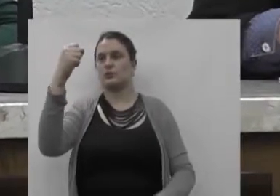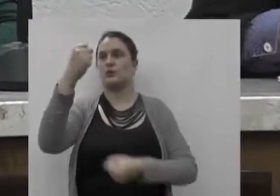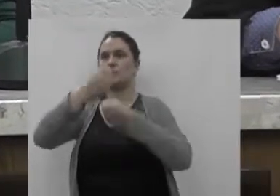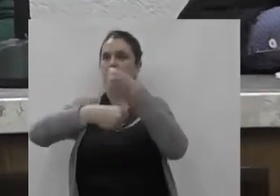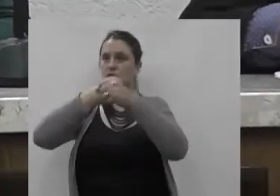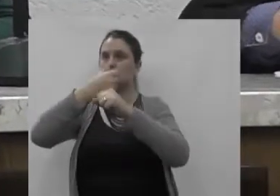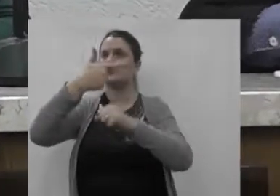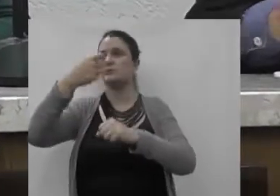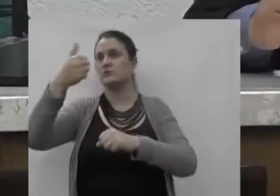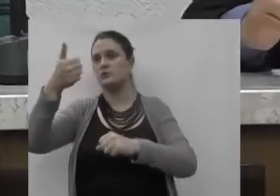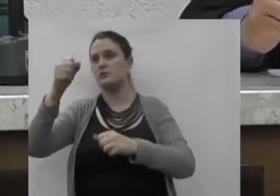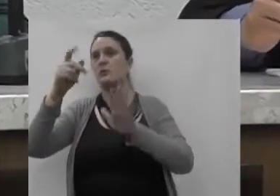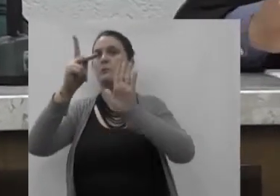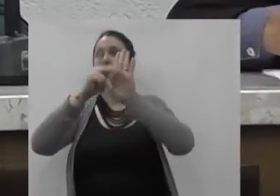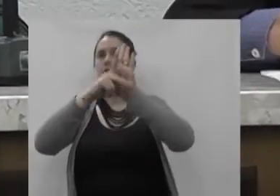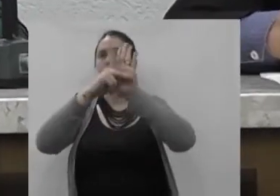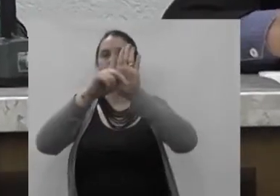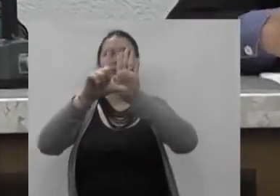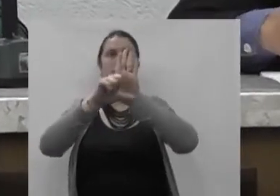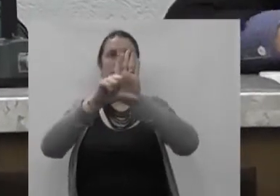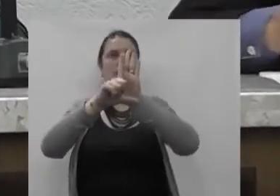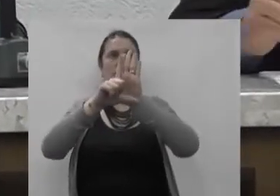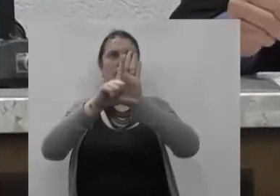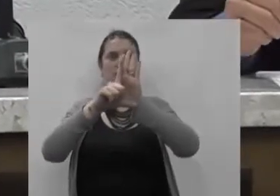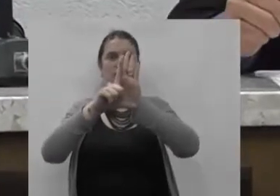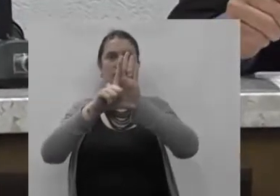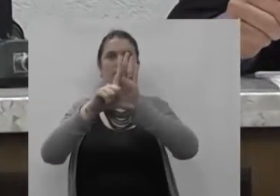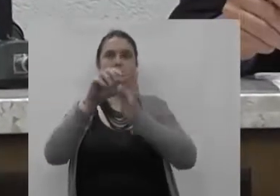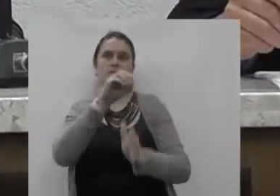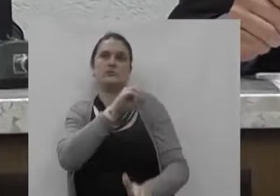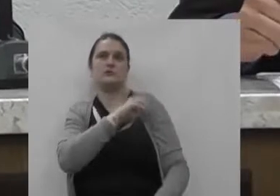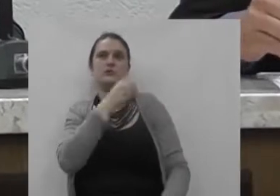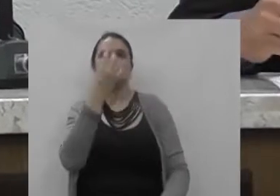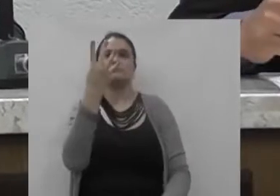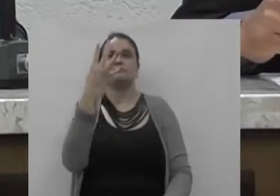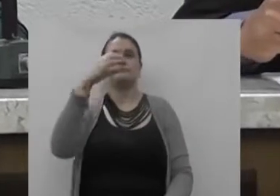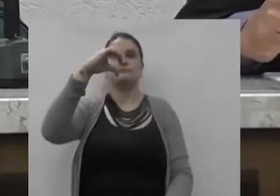1118/2018, encaminhando o projeto de lei ordinária de número